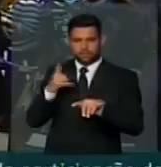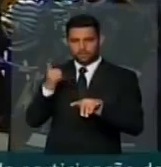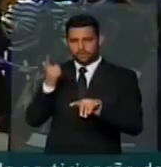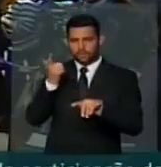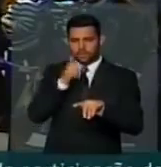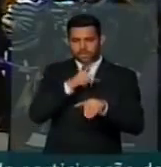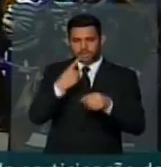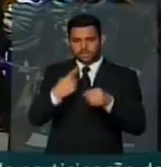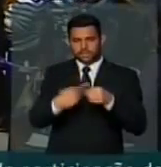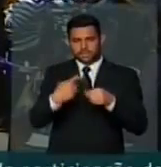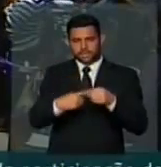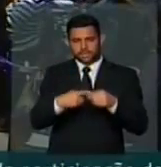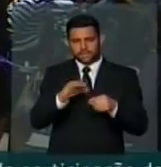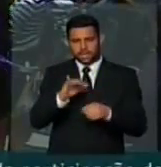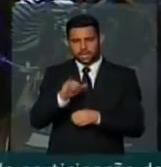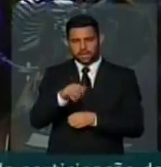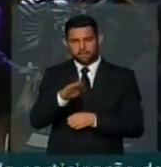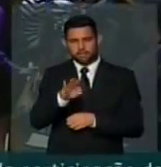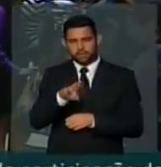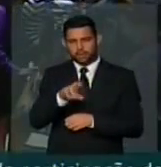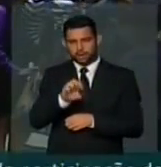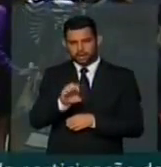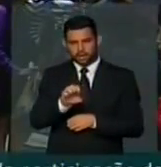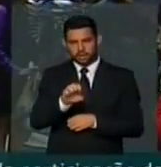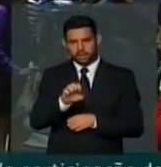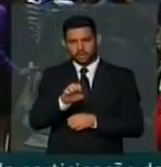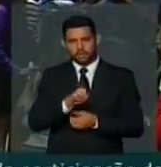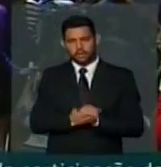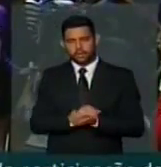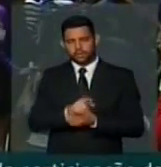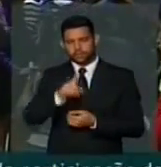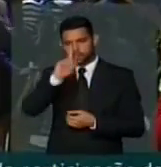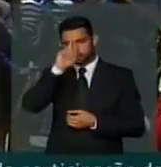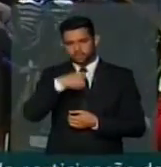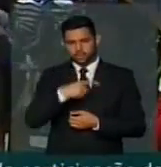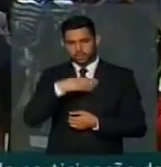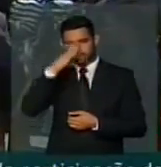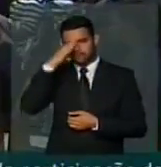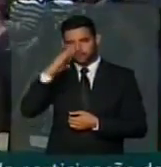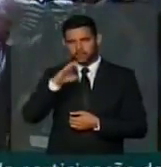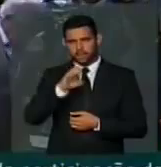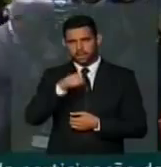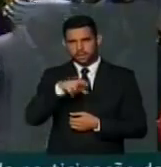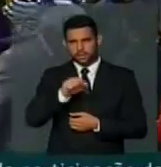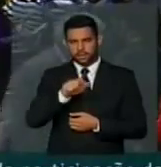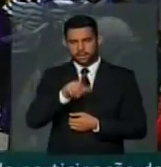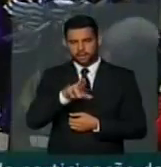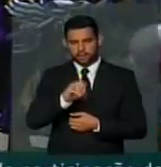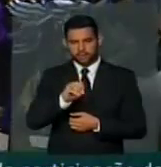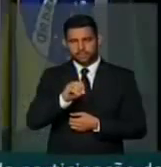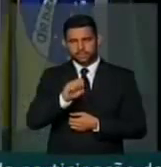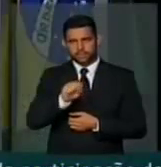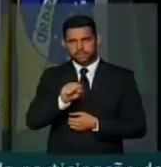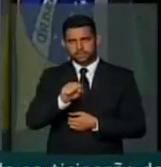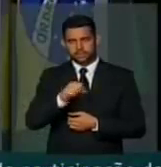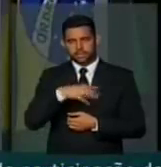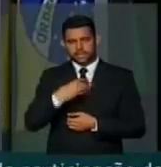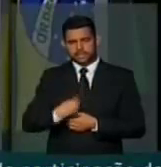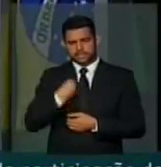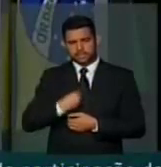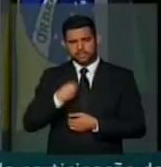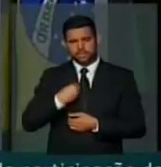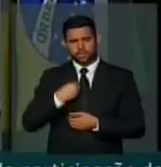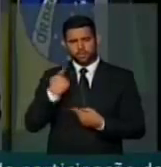conquistas da cidade de Caiamori, sob o comando do capitão Hernani Airosa da Silva, resistiu